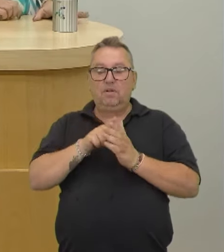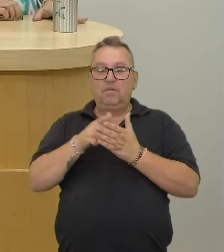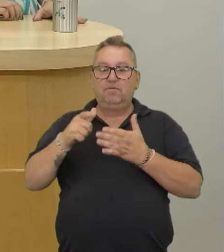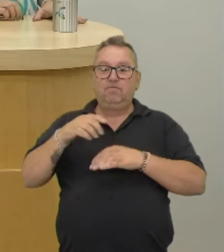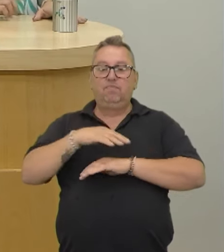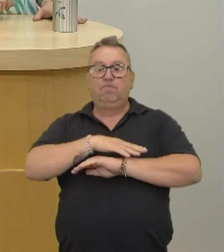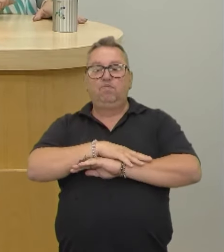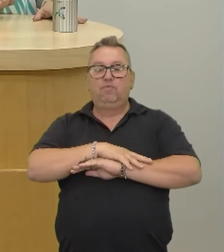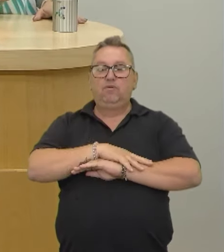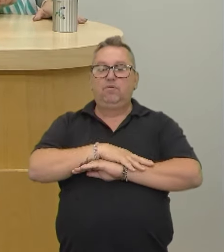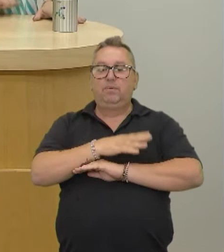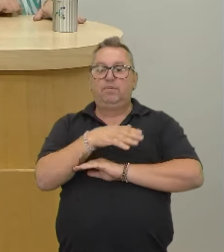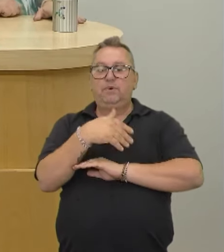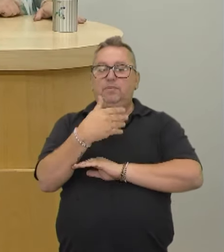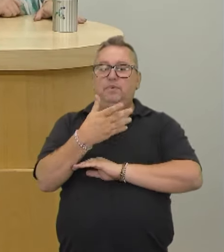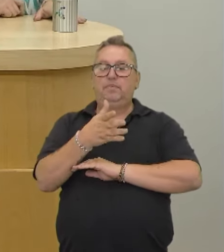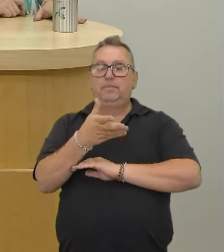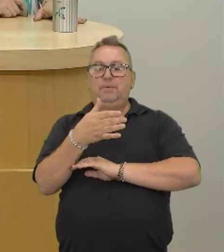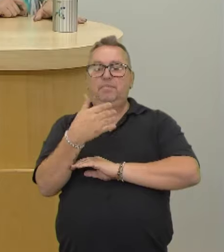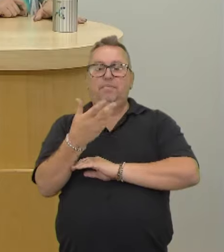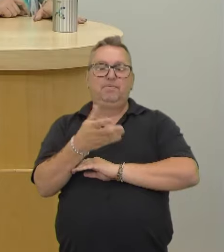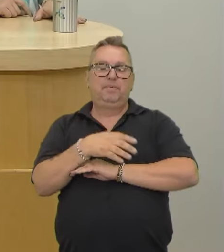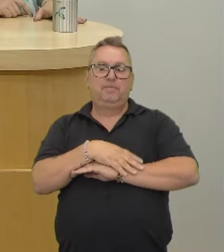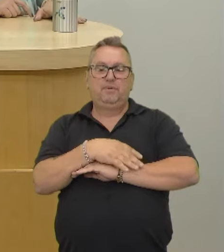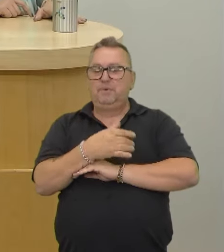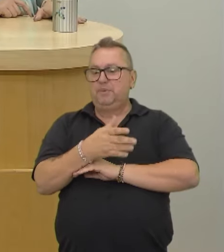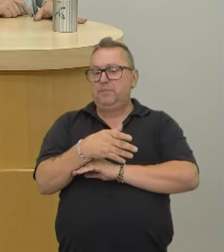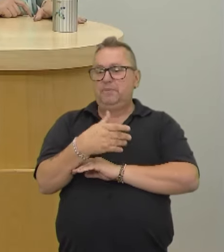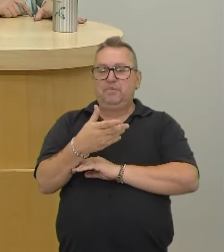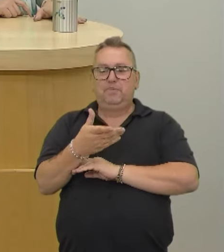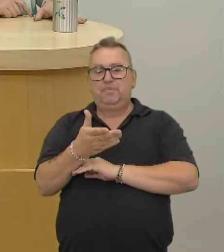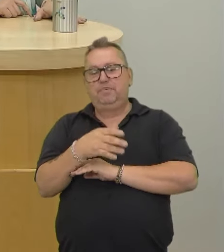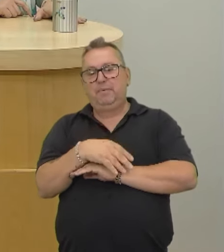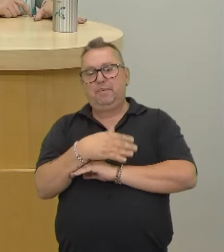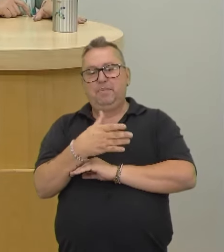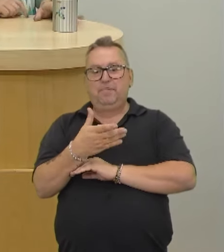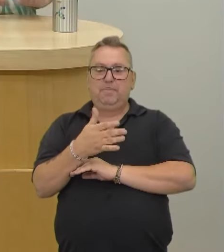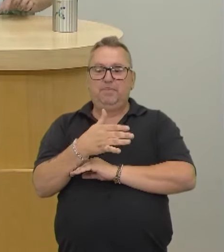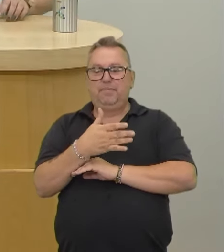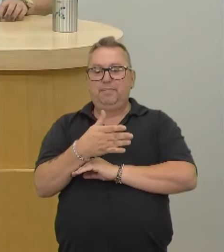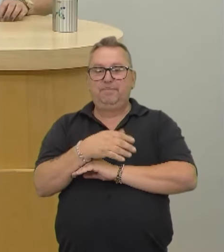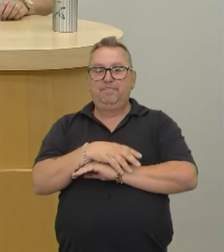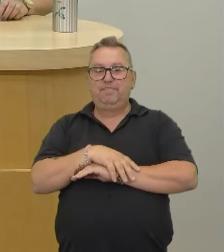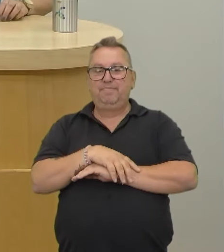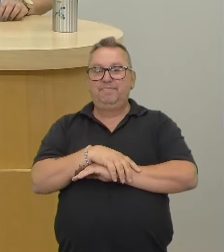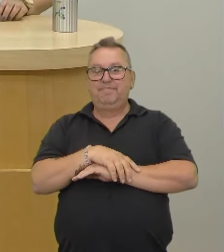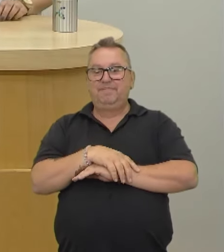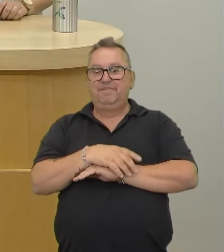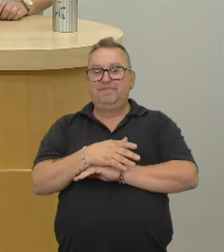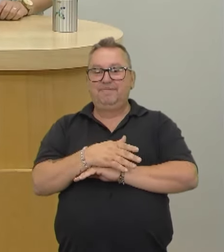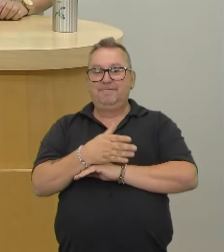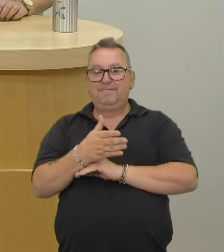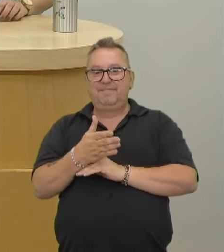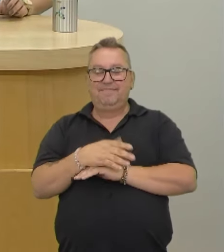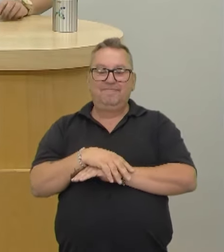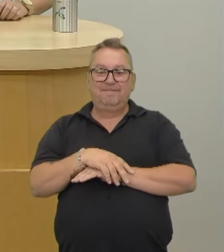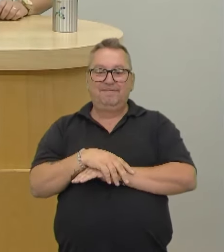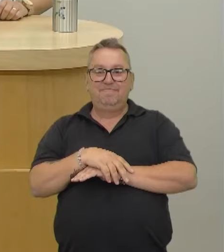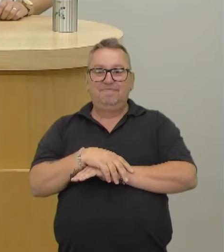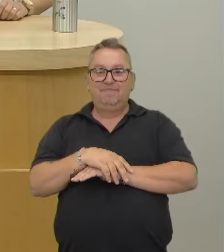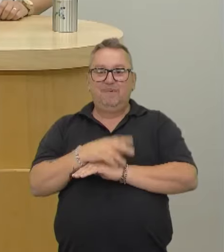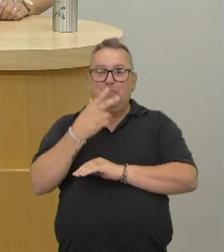hoje são... Fabiana assistia Castelo Rá-Tim-Bum. Não, mas tem que ter o computador, que é sempre aqui, né? Estamos lendo as